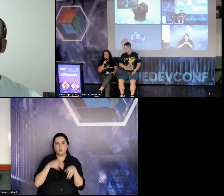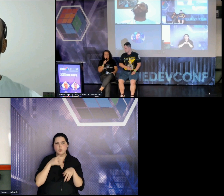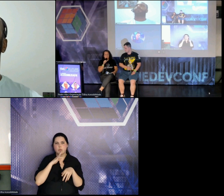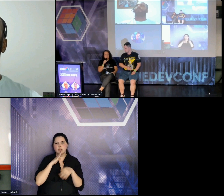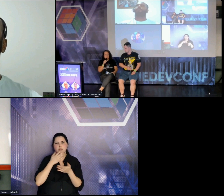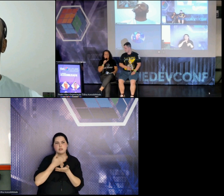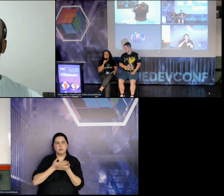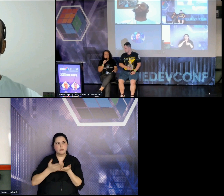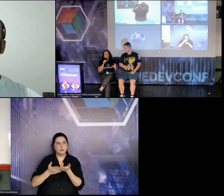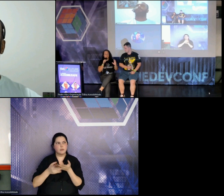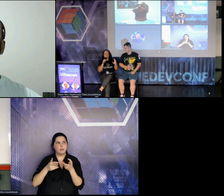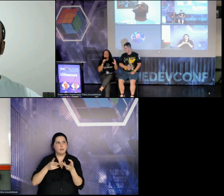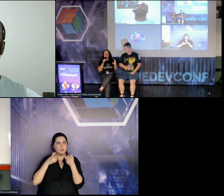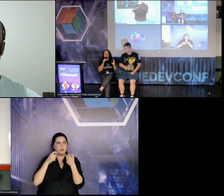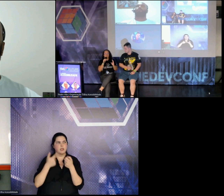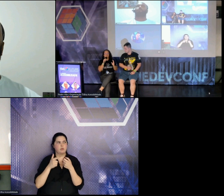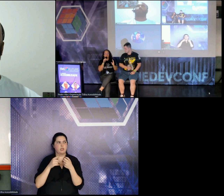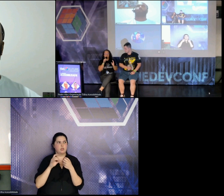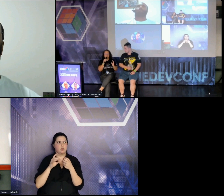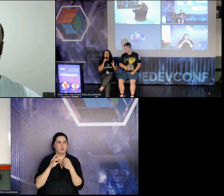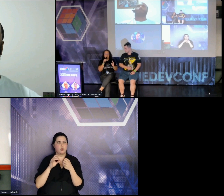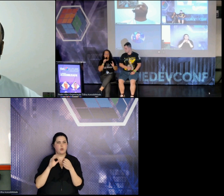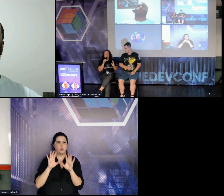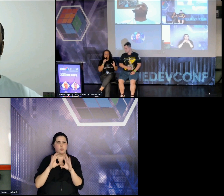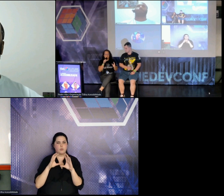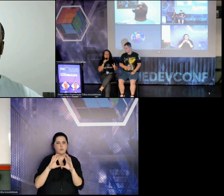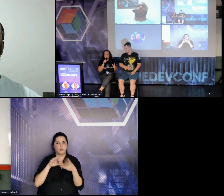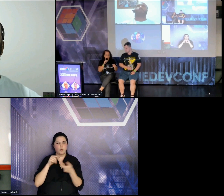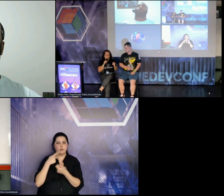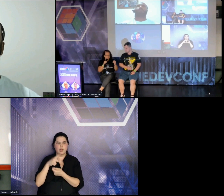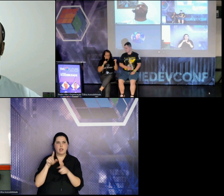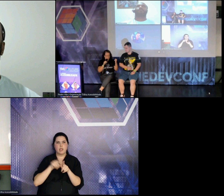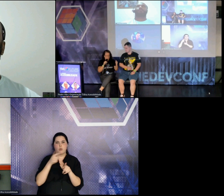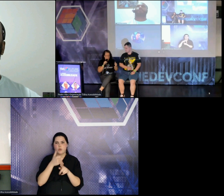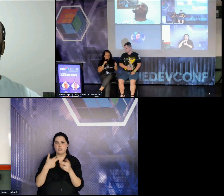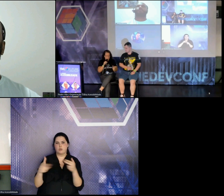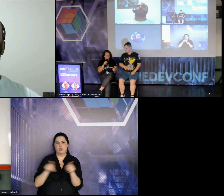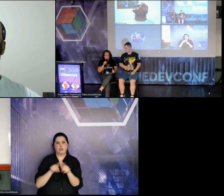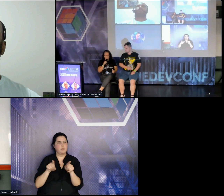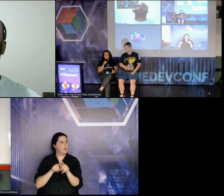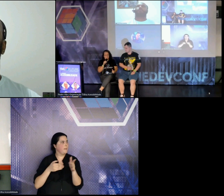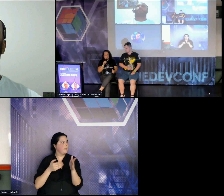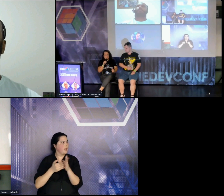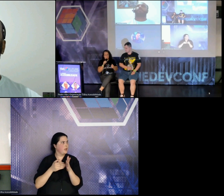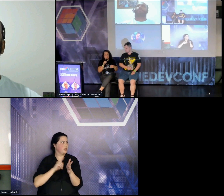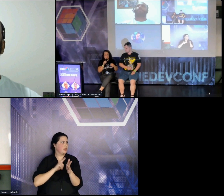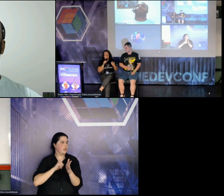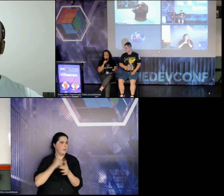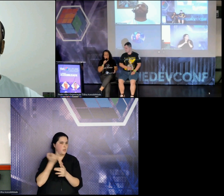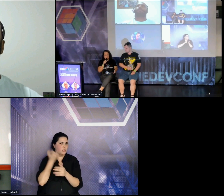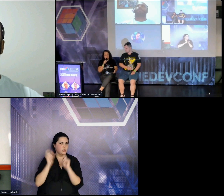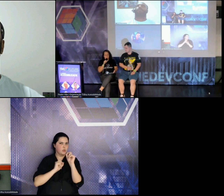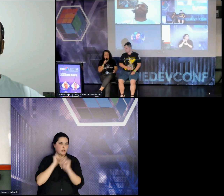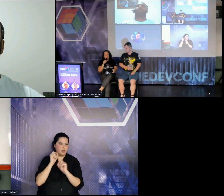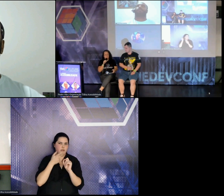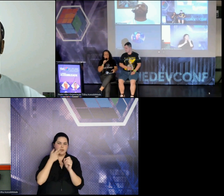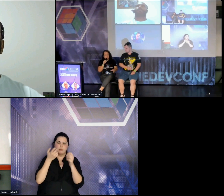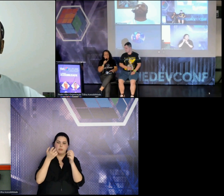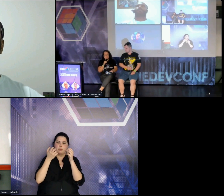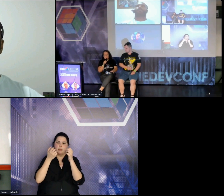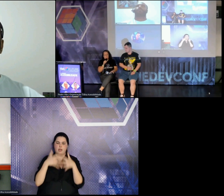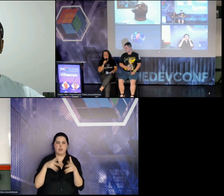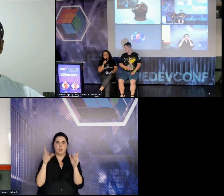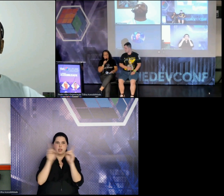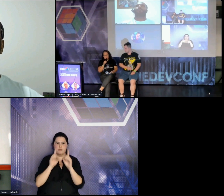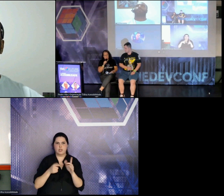perceber que não existe só o mundo delas, né? Existem outras coisas. Em relação às barreiras, é sempre muito importante a gente dizer, a